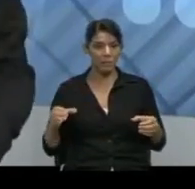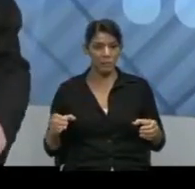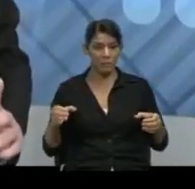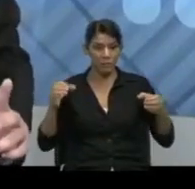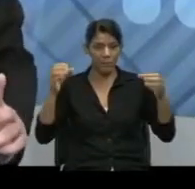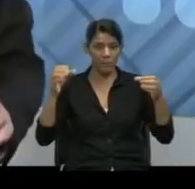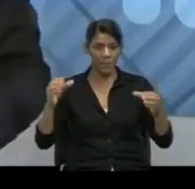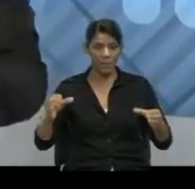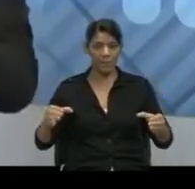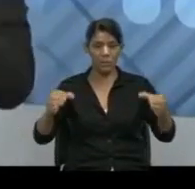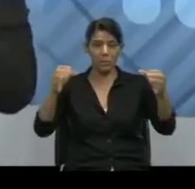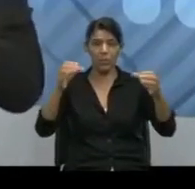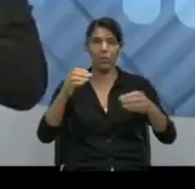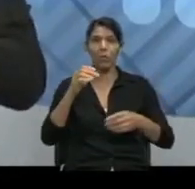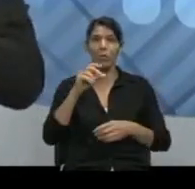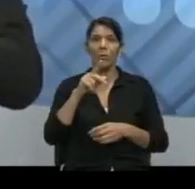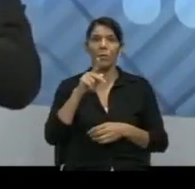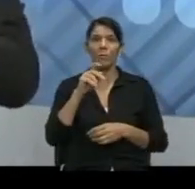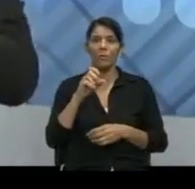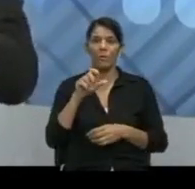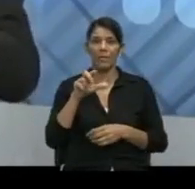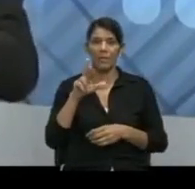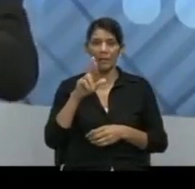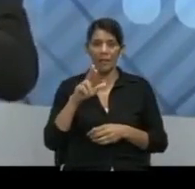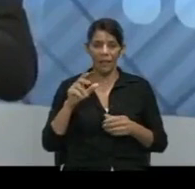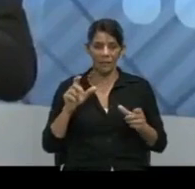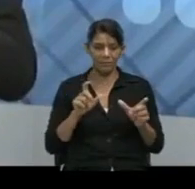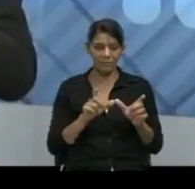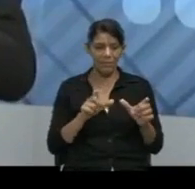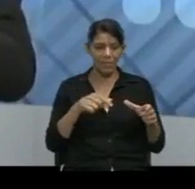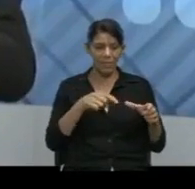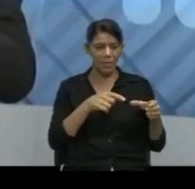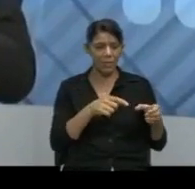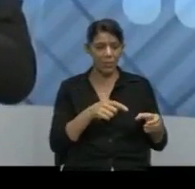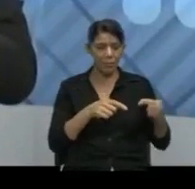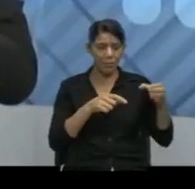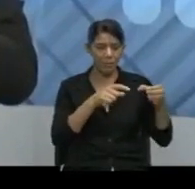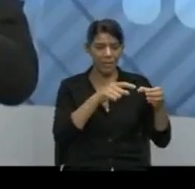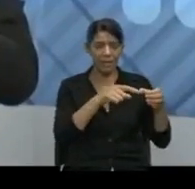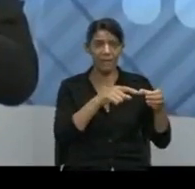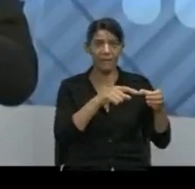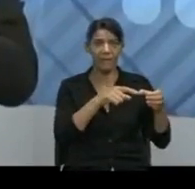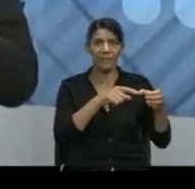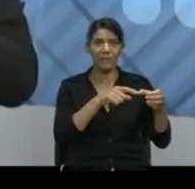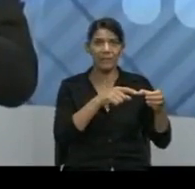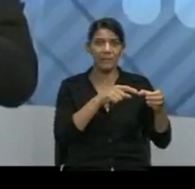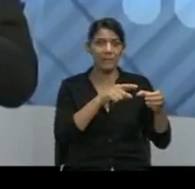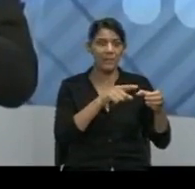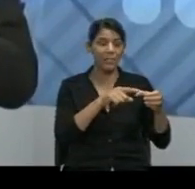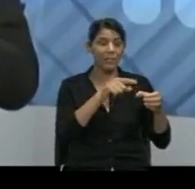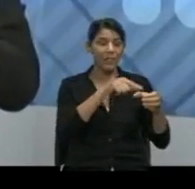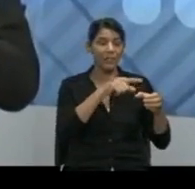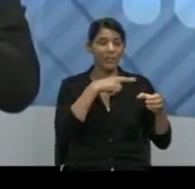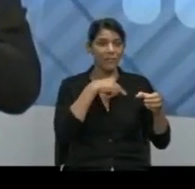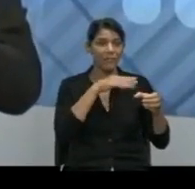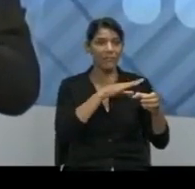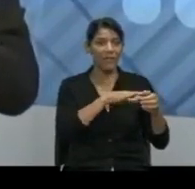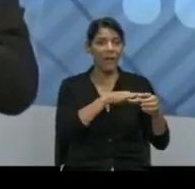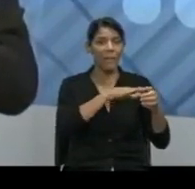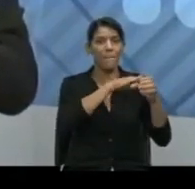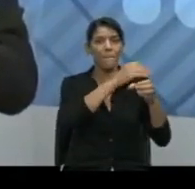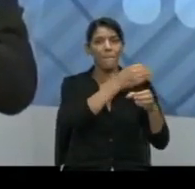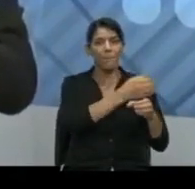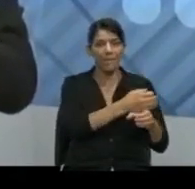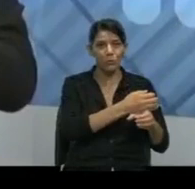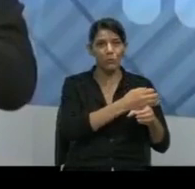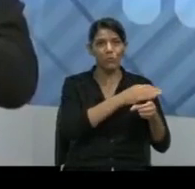Então a gente tem o pilar, né? E no centro dele é onde vai ser descarregada toda a força. Então quando a gente faz o cálculo para a